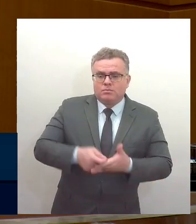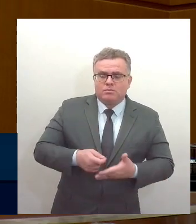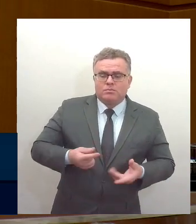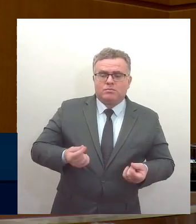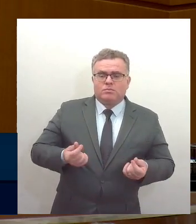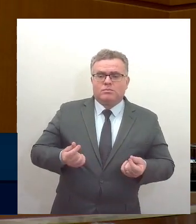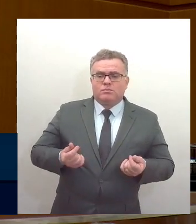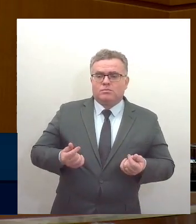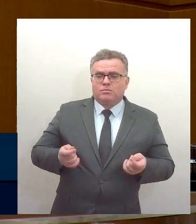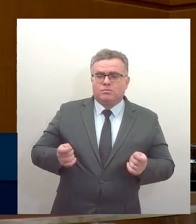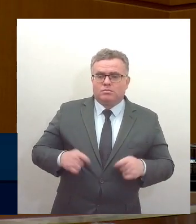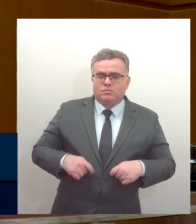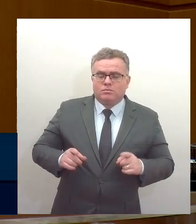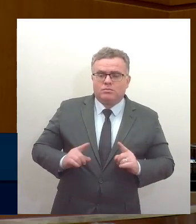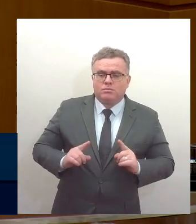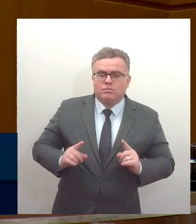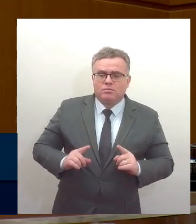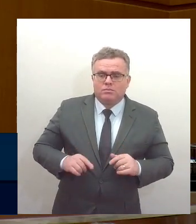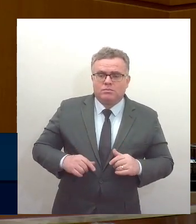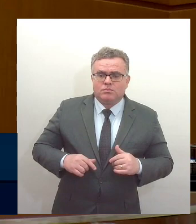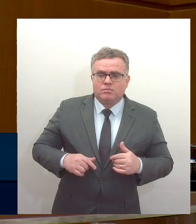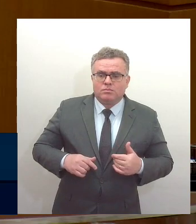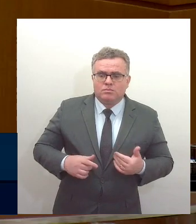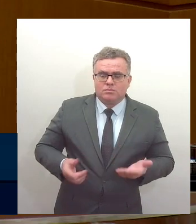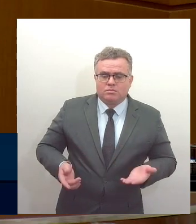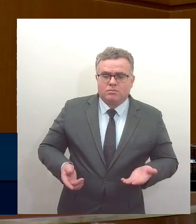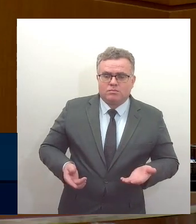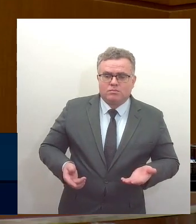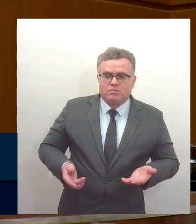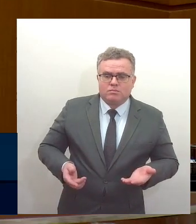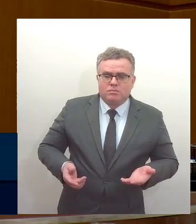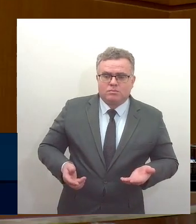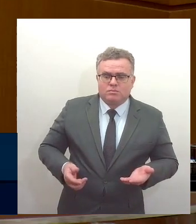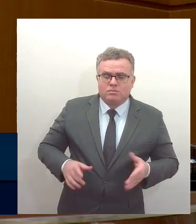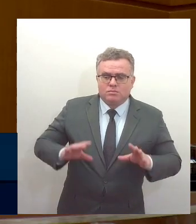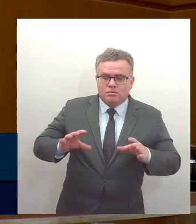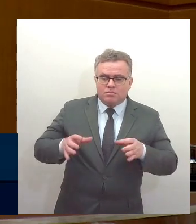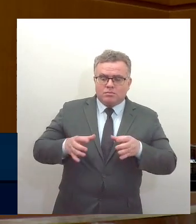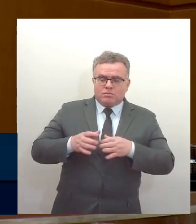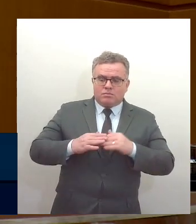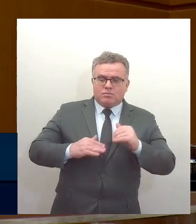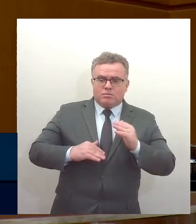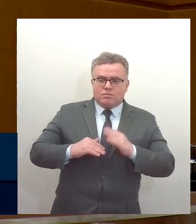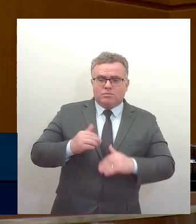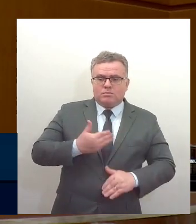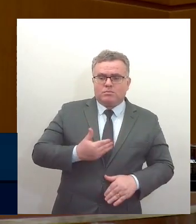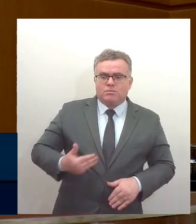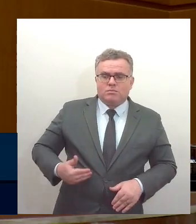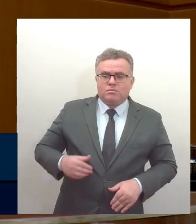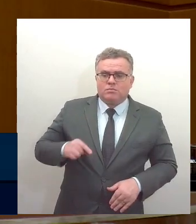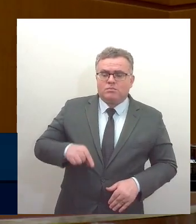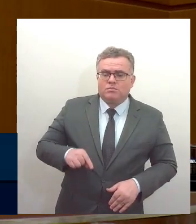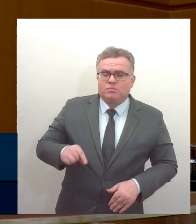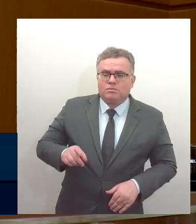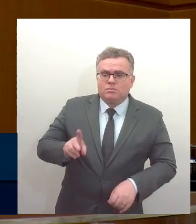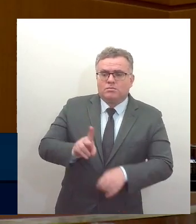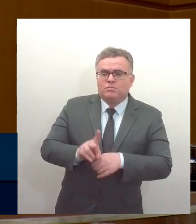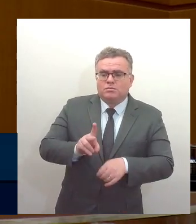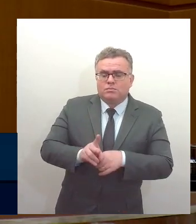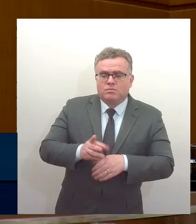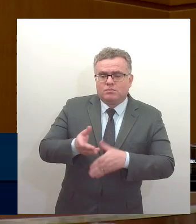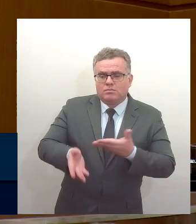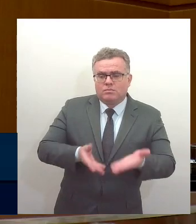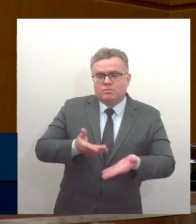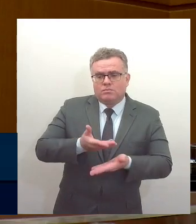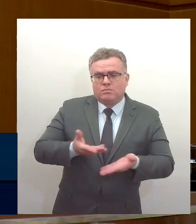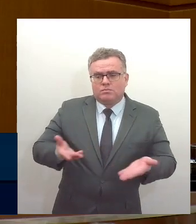clínica especializada, pública, em Sergipe, para poder estar oferecendo esse tratamento a essas pessoas.